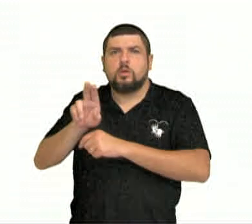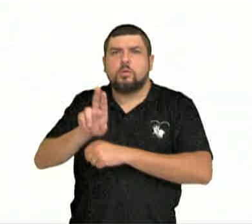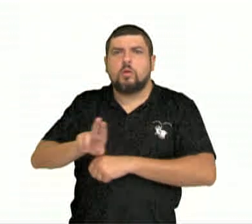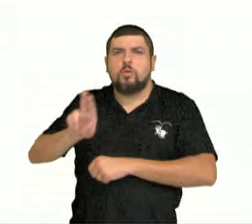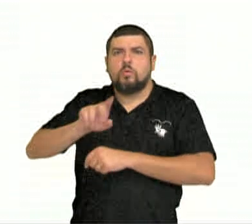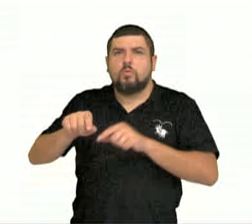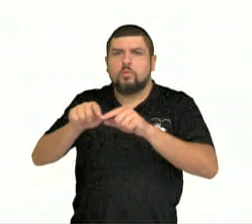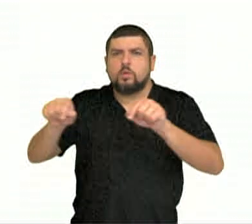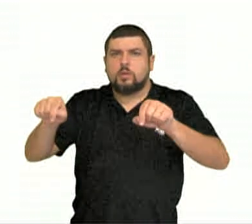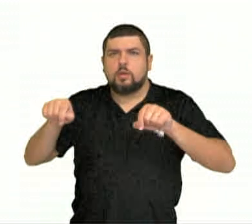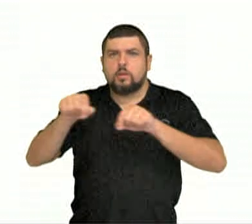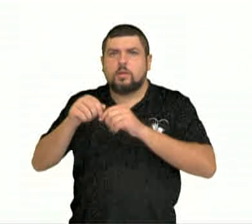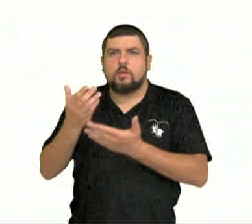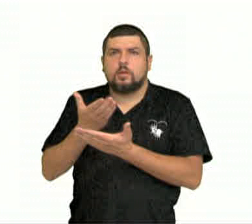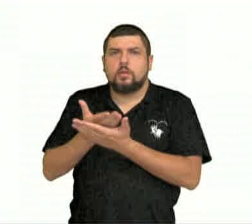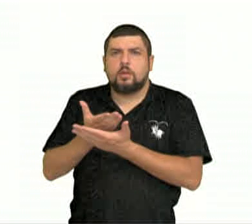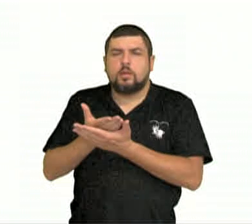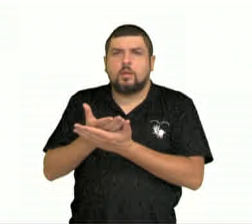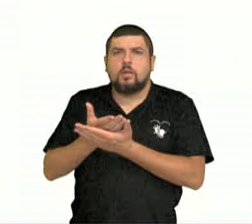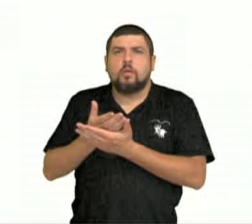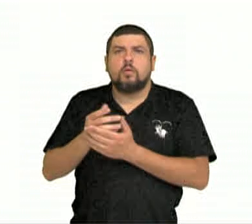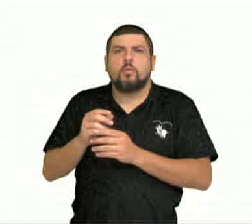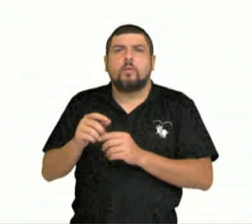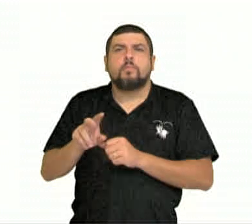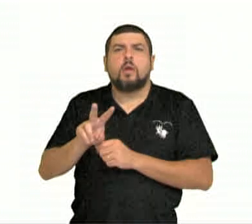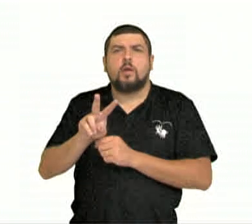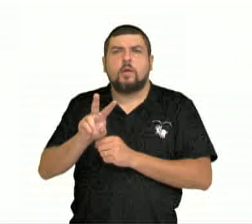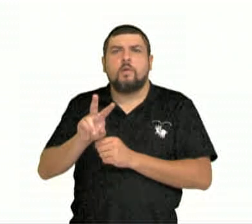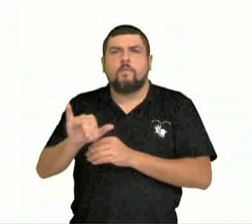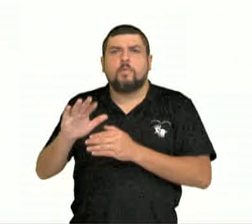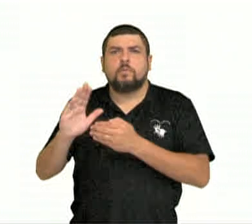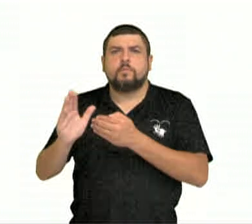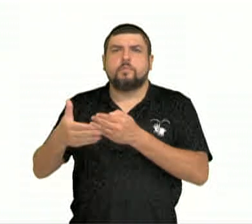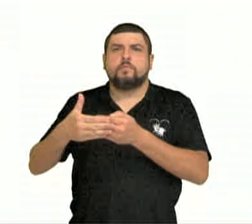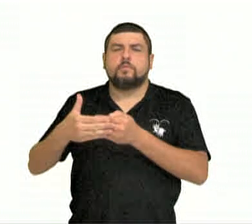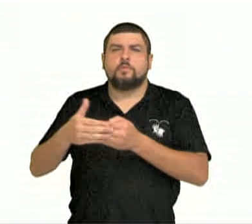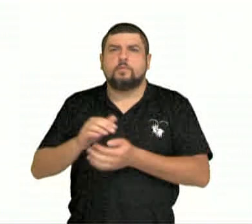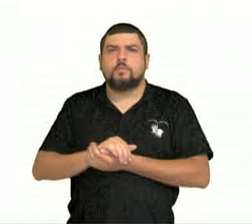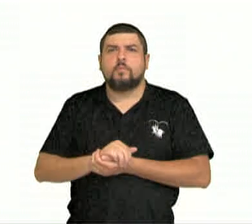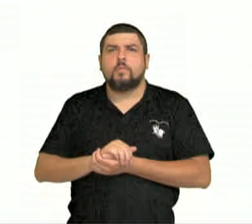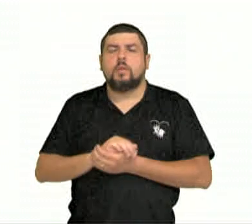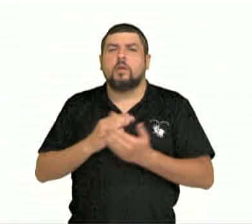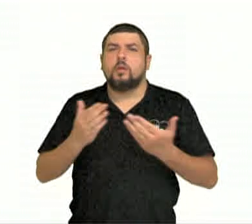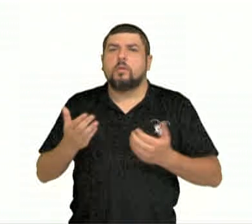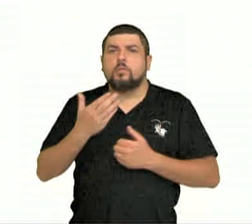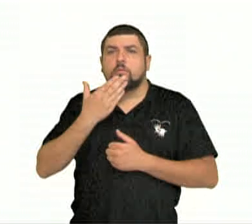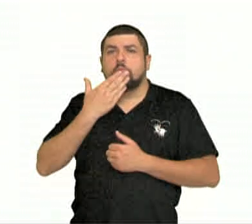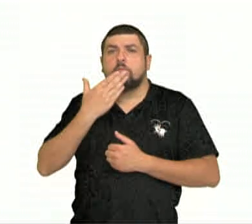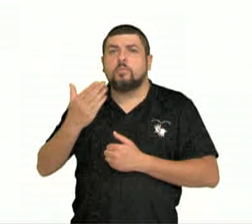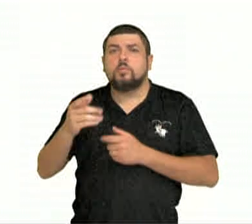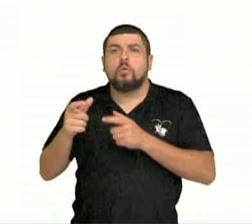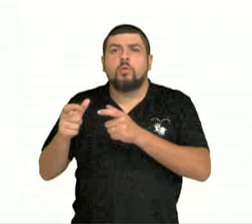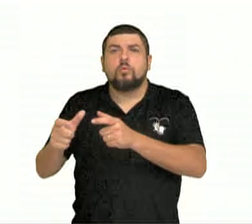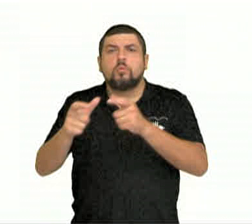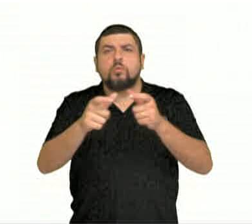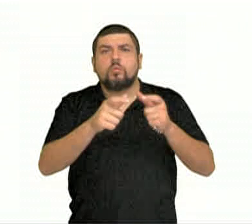estão comprometidos a acabar. Carecemos de espaços para a realização de cursos de